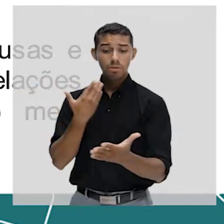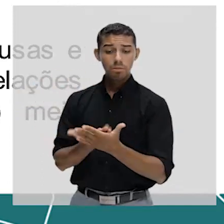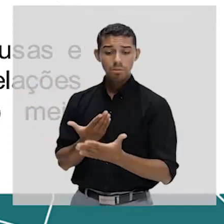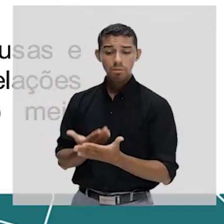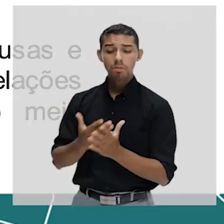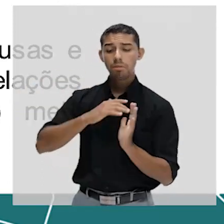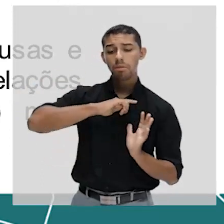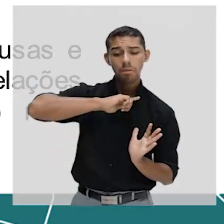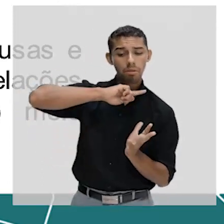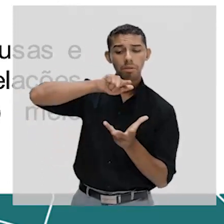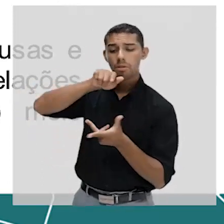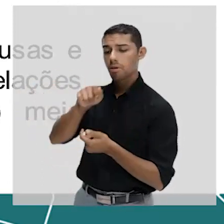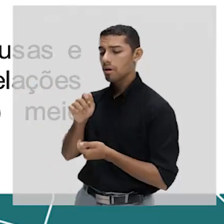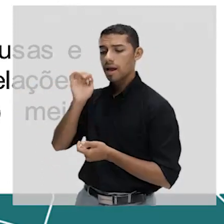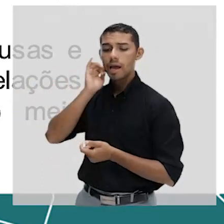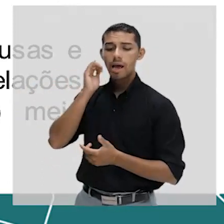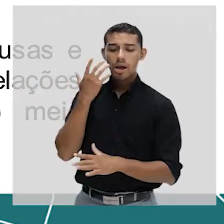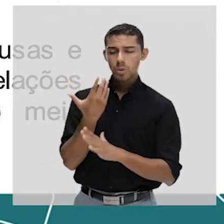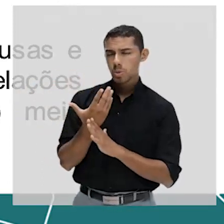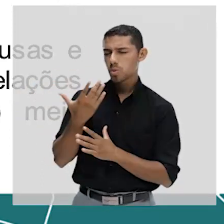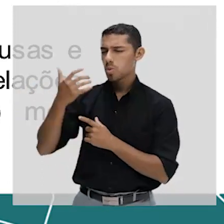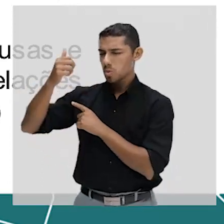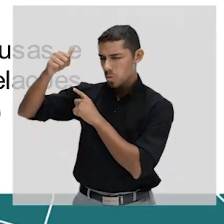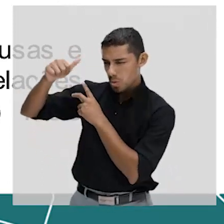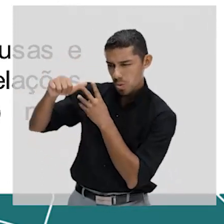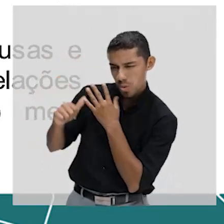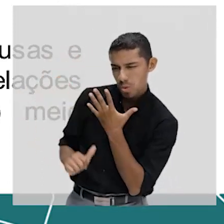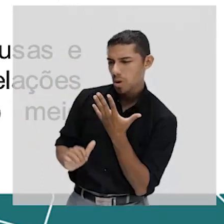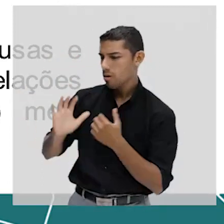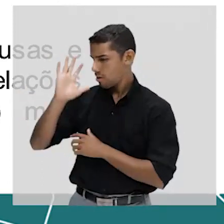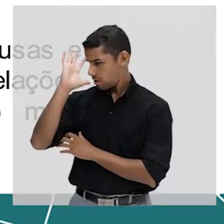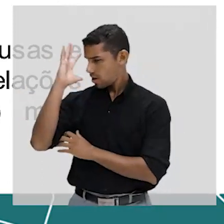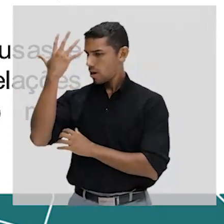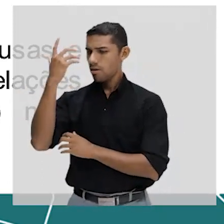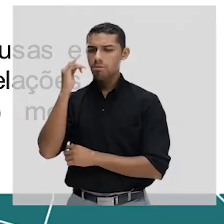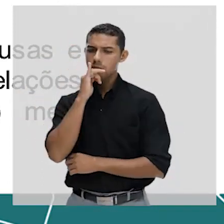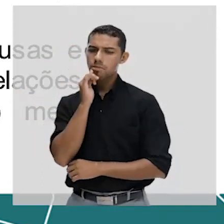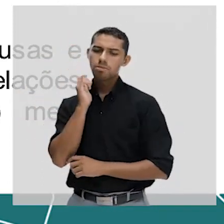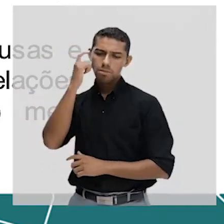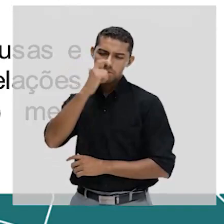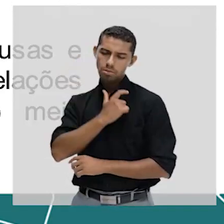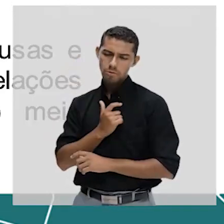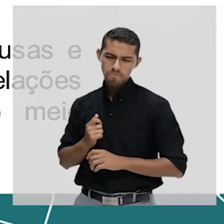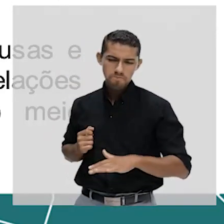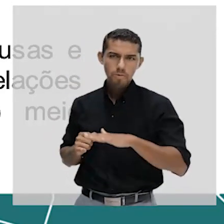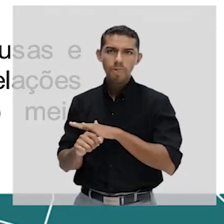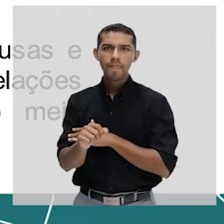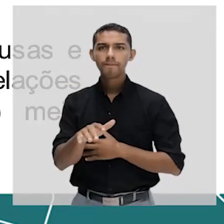geográfico? Analisar causas, consequências dessa relação para que eu possa interferir